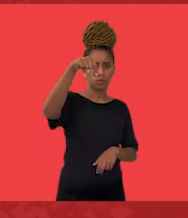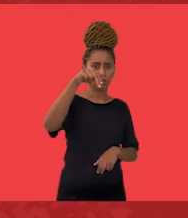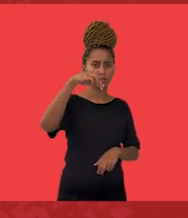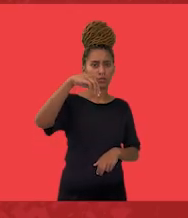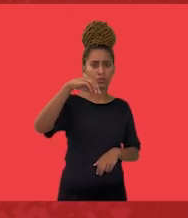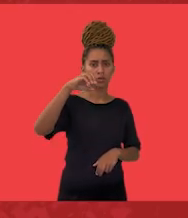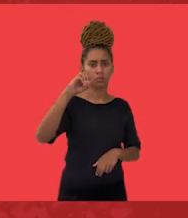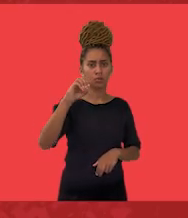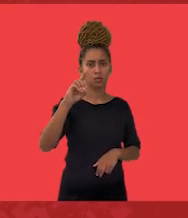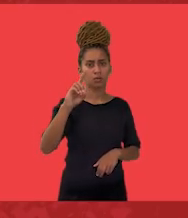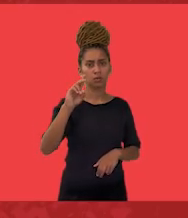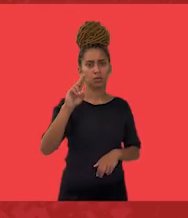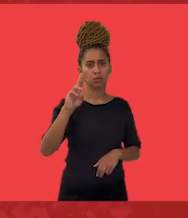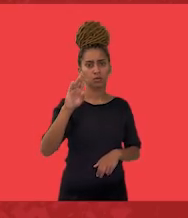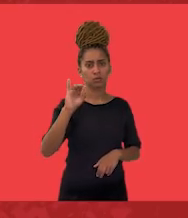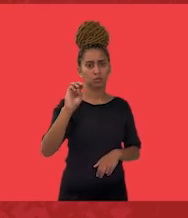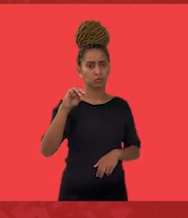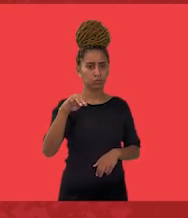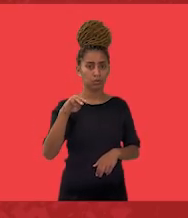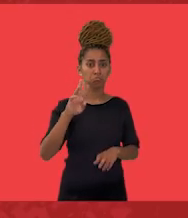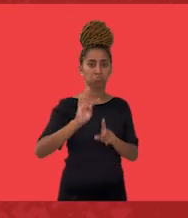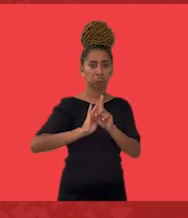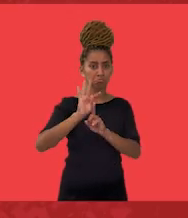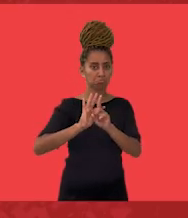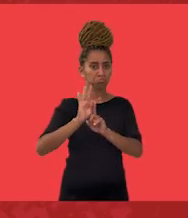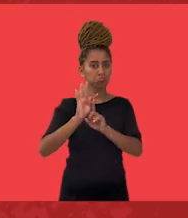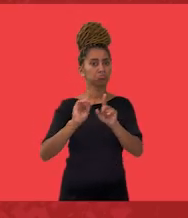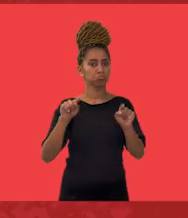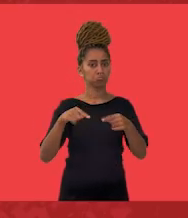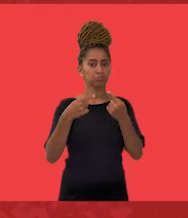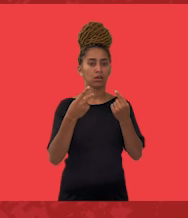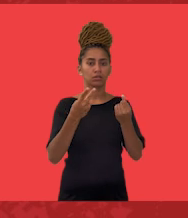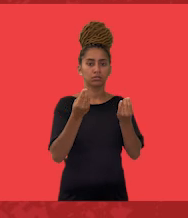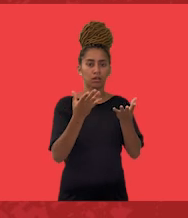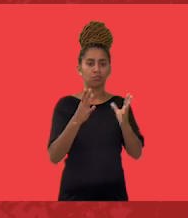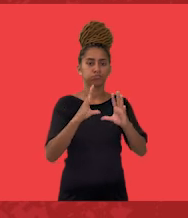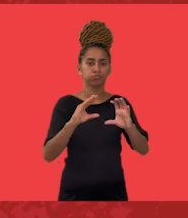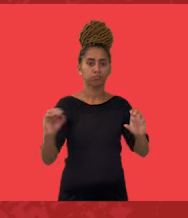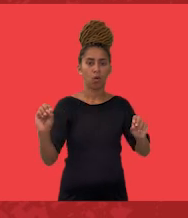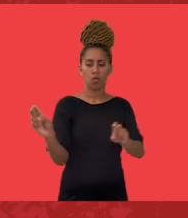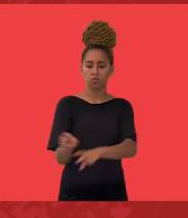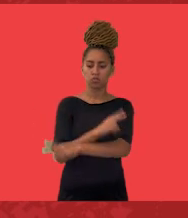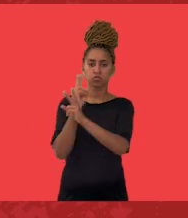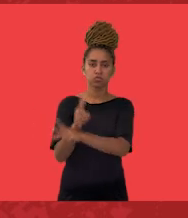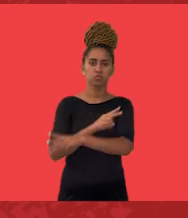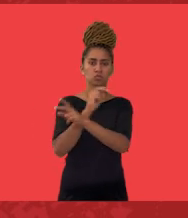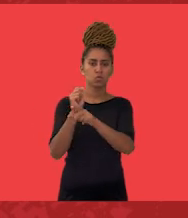de Joana. E antes de ir, ela andava com os cabelos longos até a cintura.